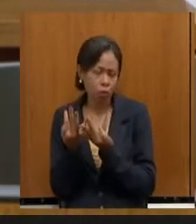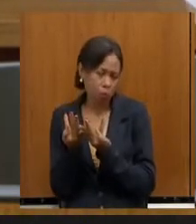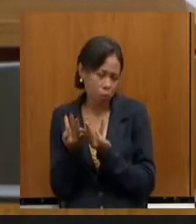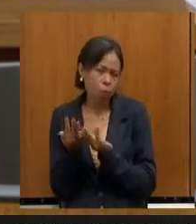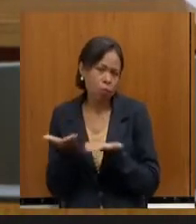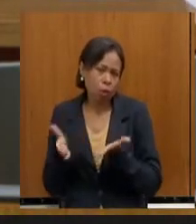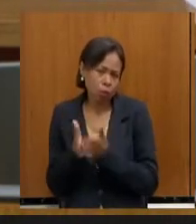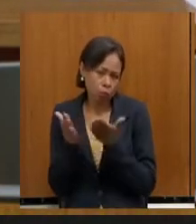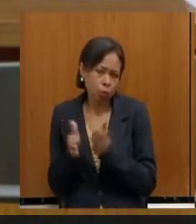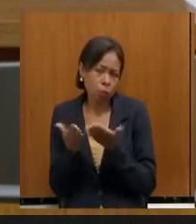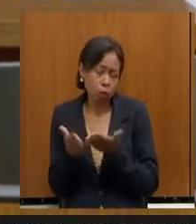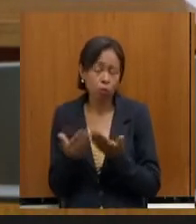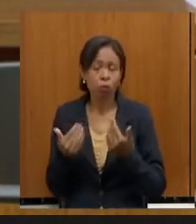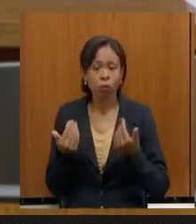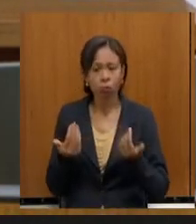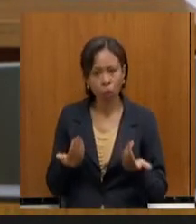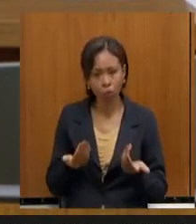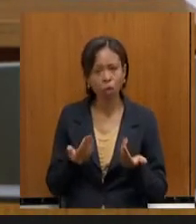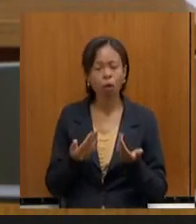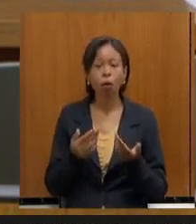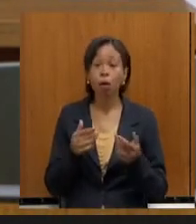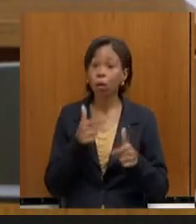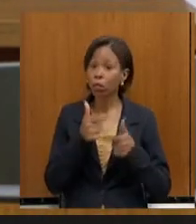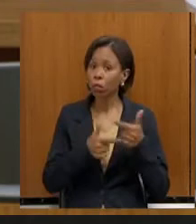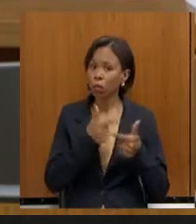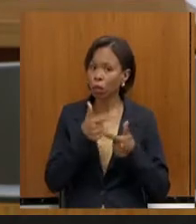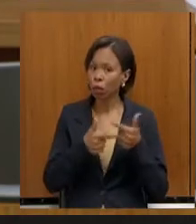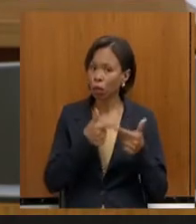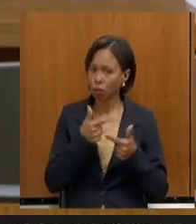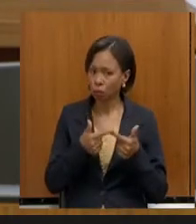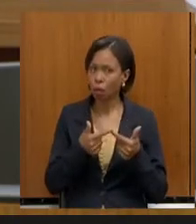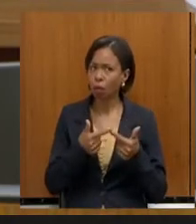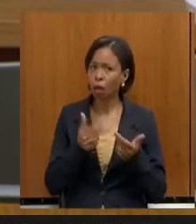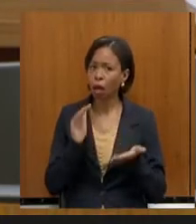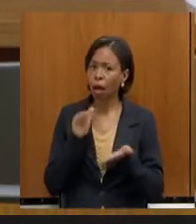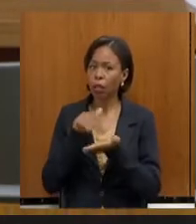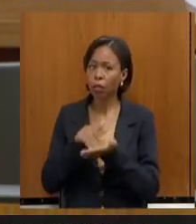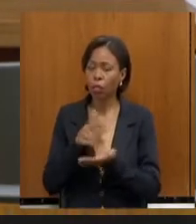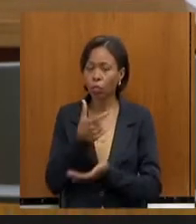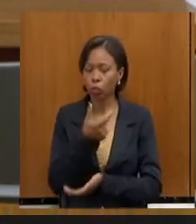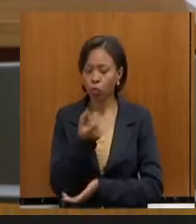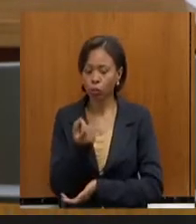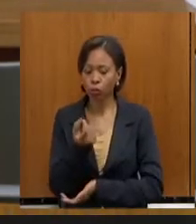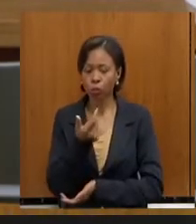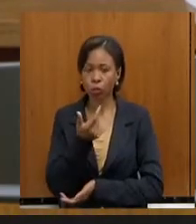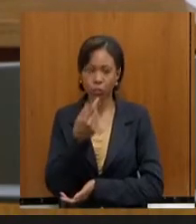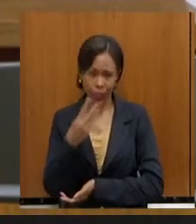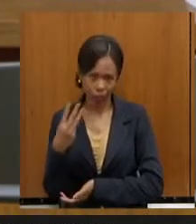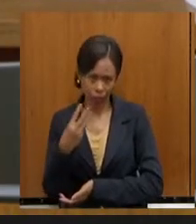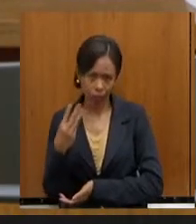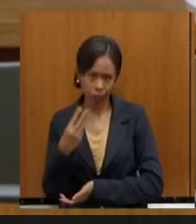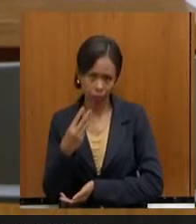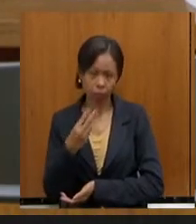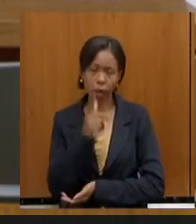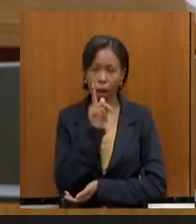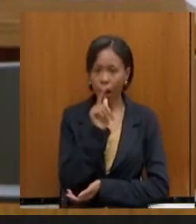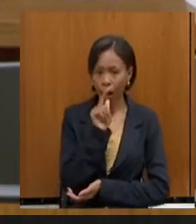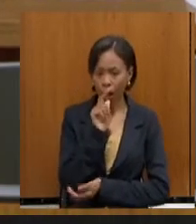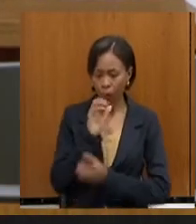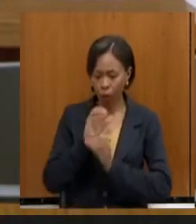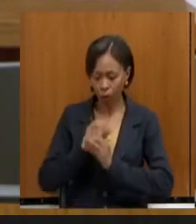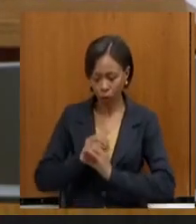Então esse trabalho foi feito de forma garantia até 2033 água e esgoto a universalização e